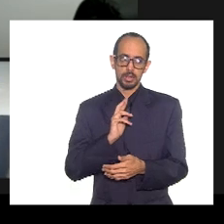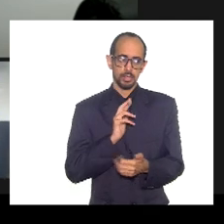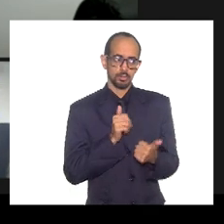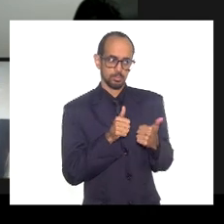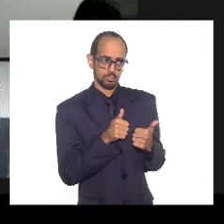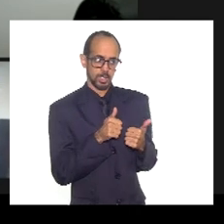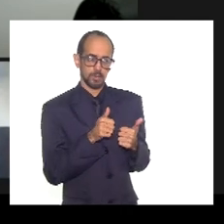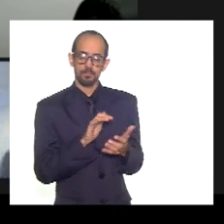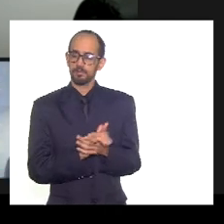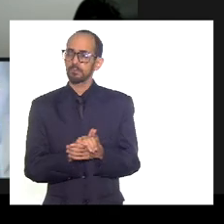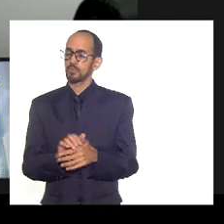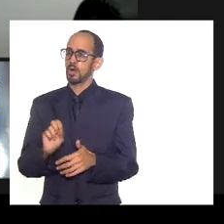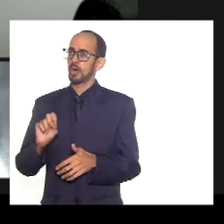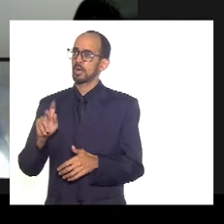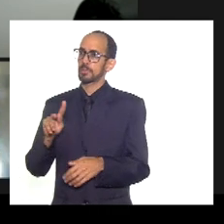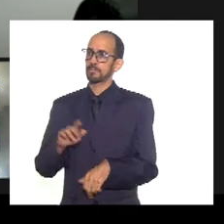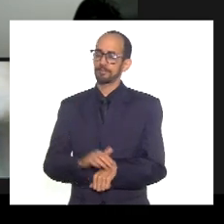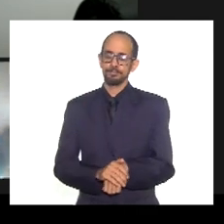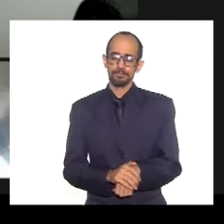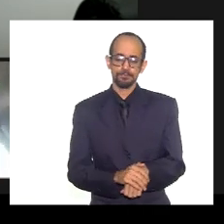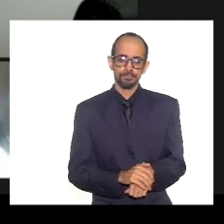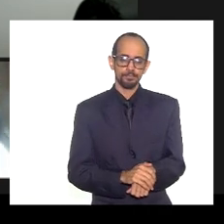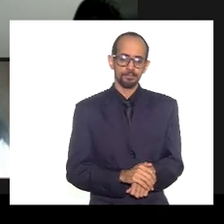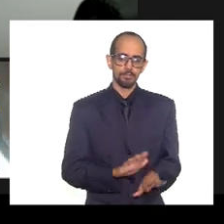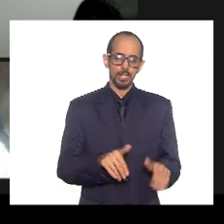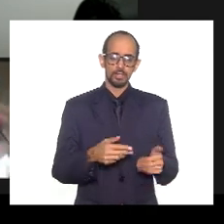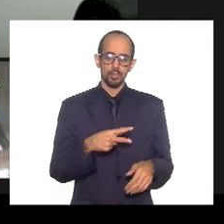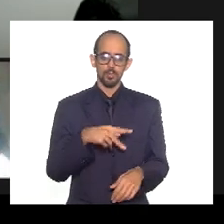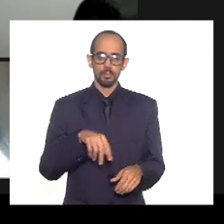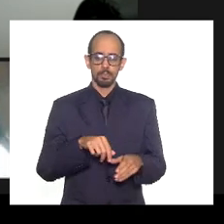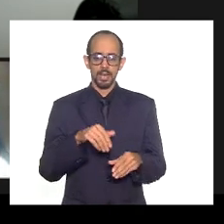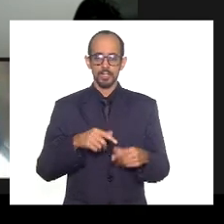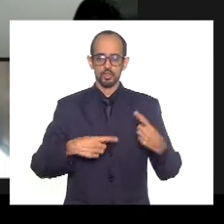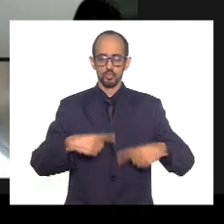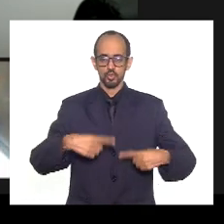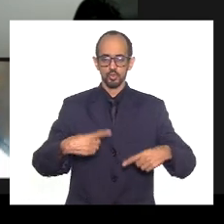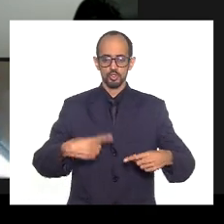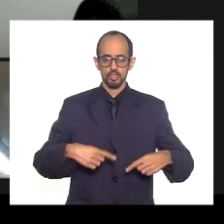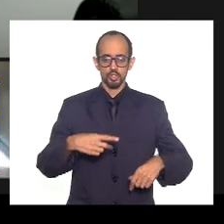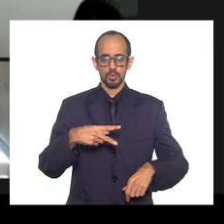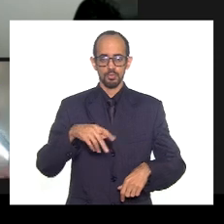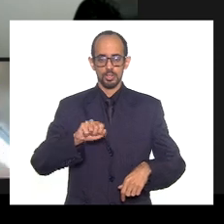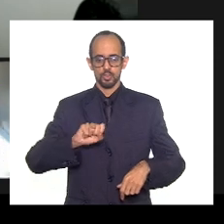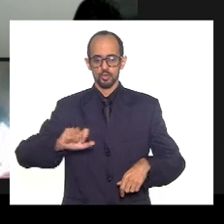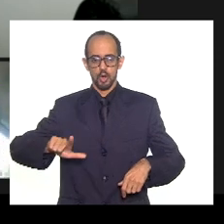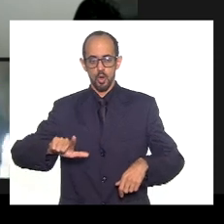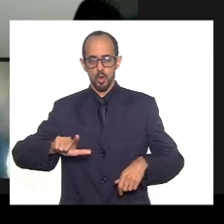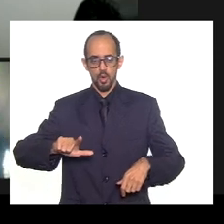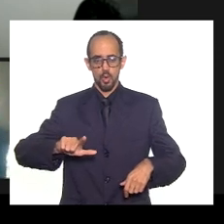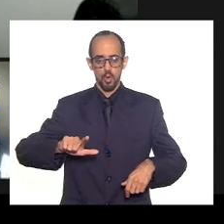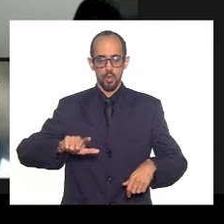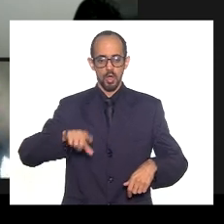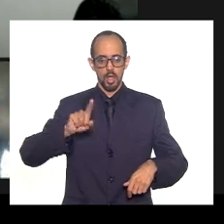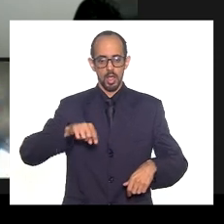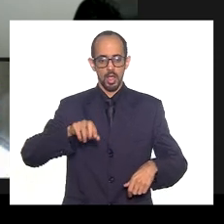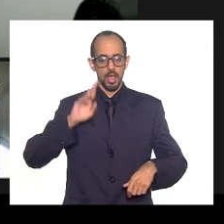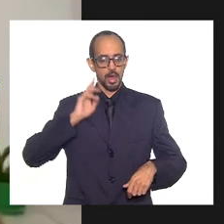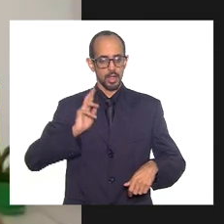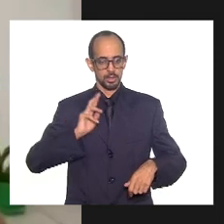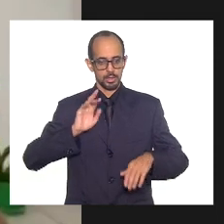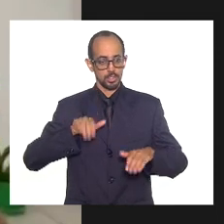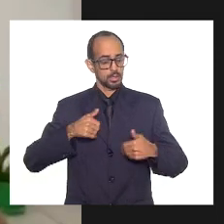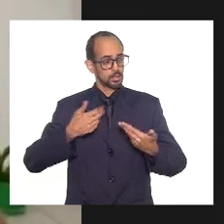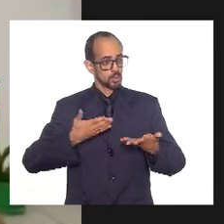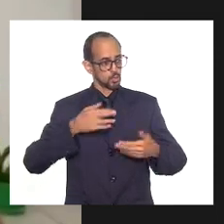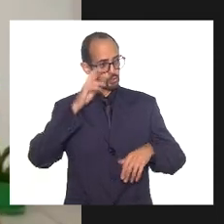Perfeito. Então, para discutir os destaques da bancada do PSOL, deputada Renata. Senhor presidente,